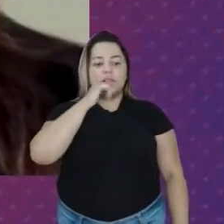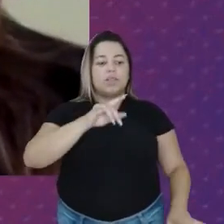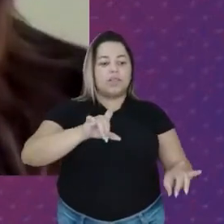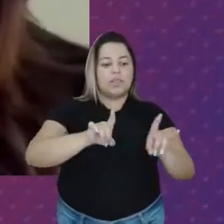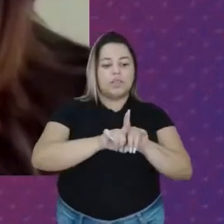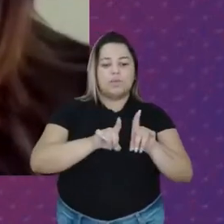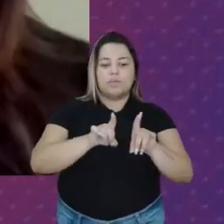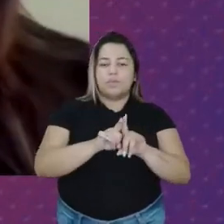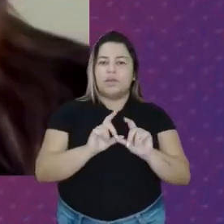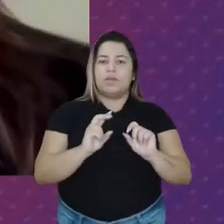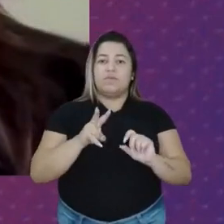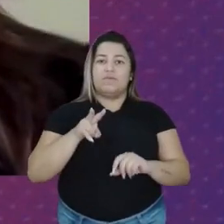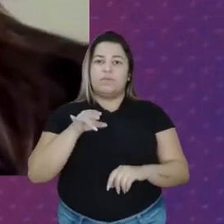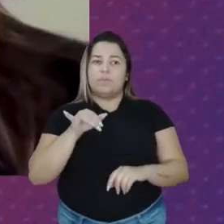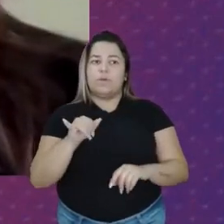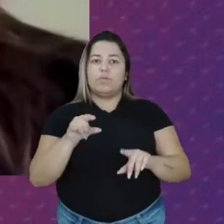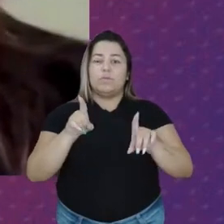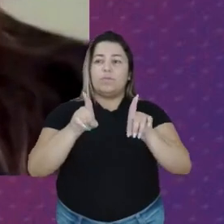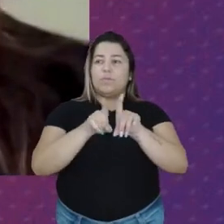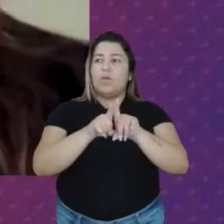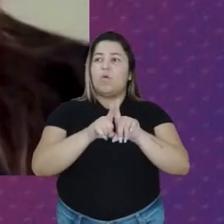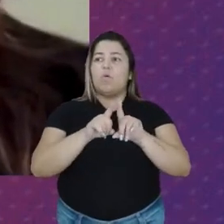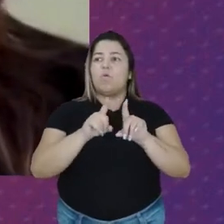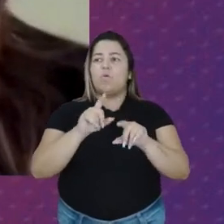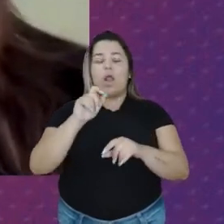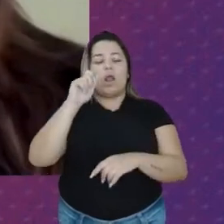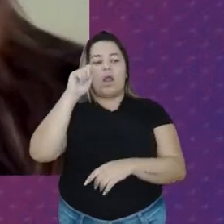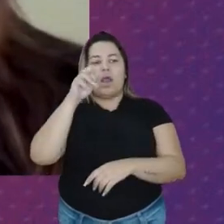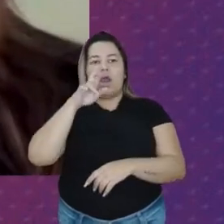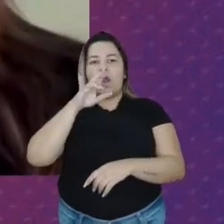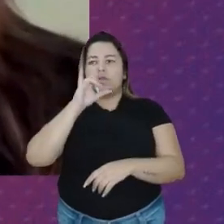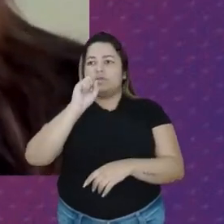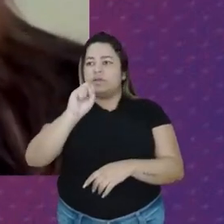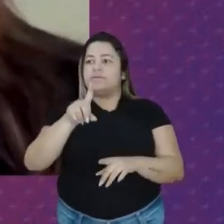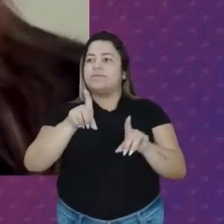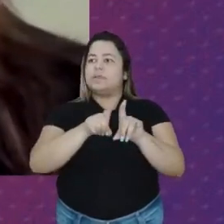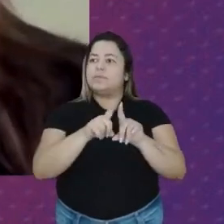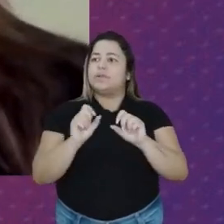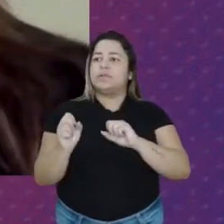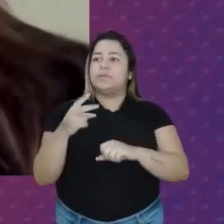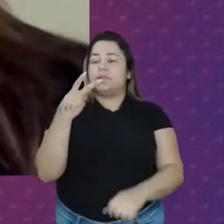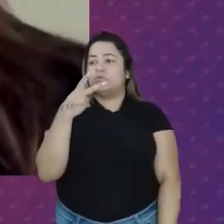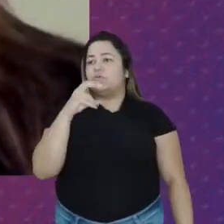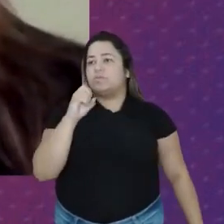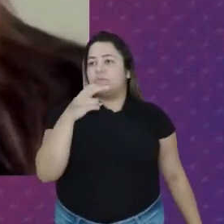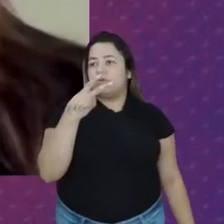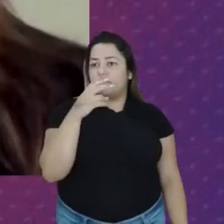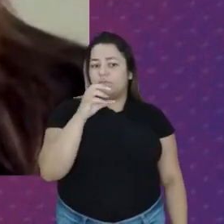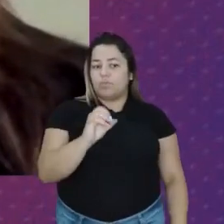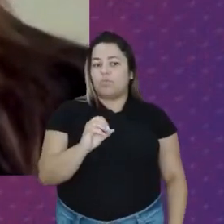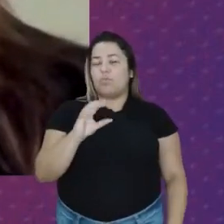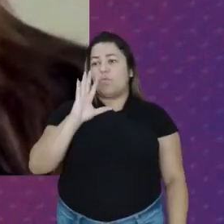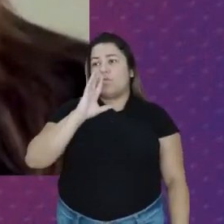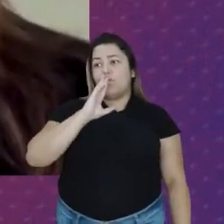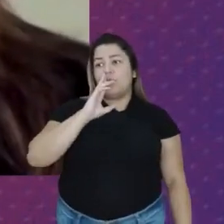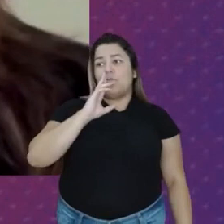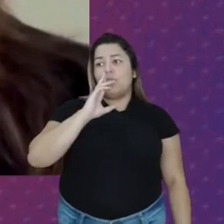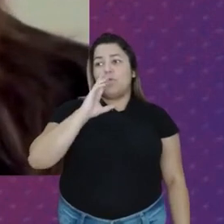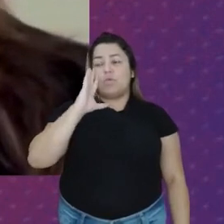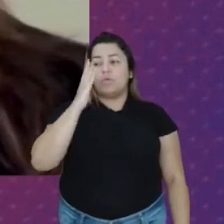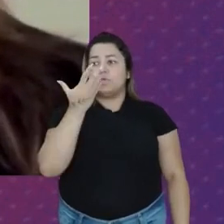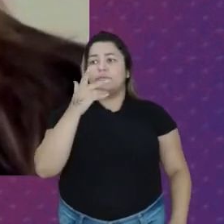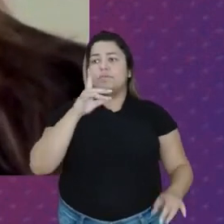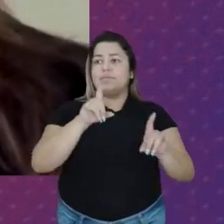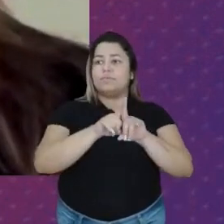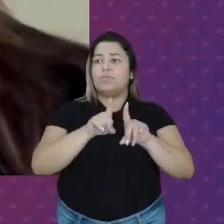vai protocolar e os recortes raciais também, porque desde 2020, por uma decisão do TSE, os